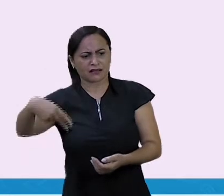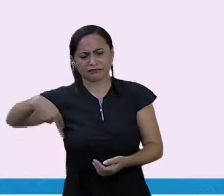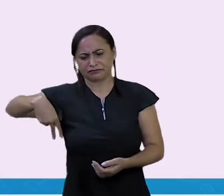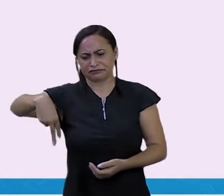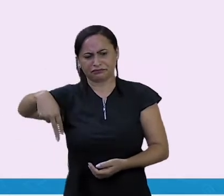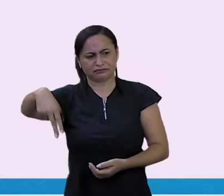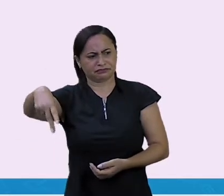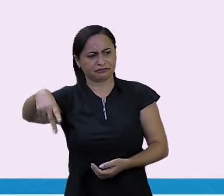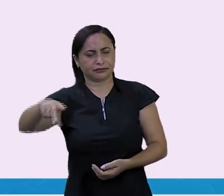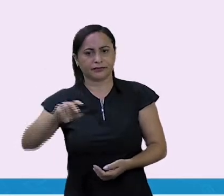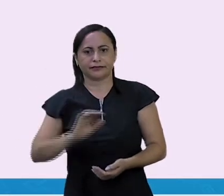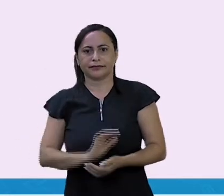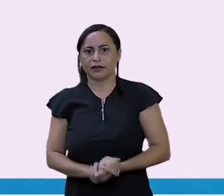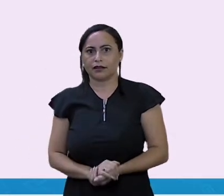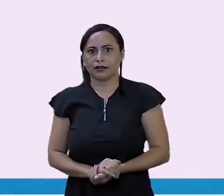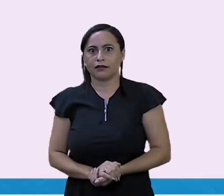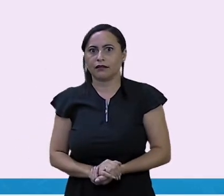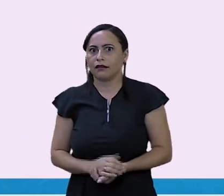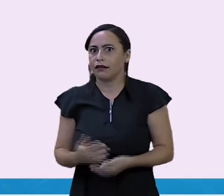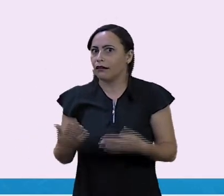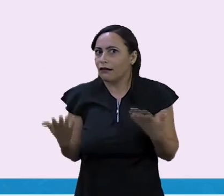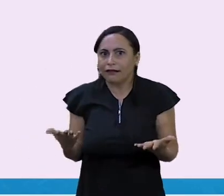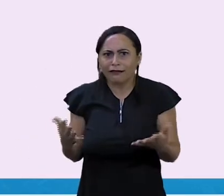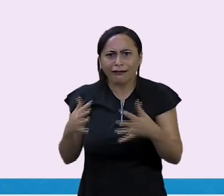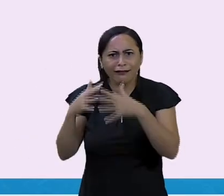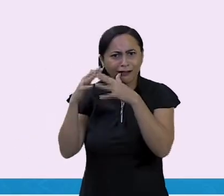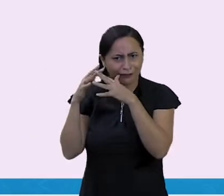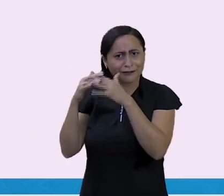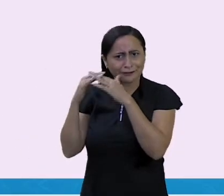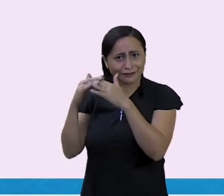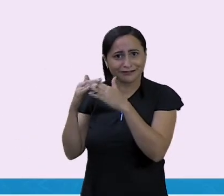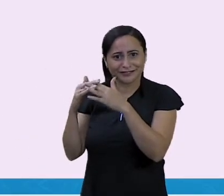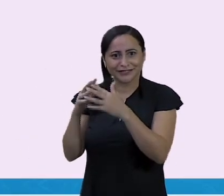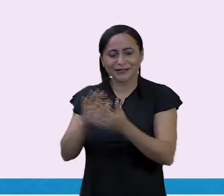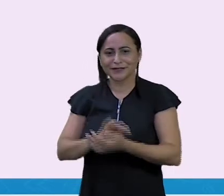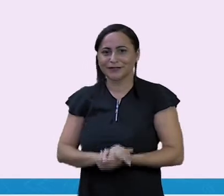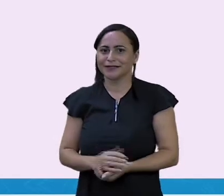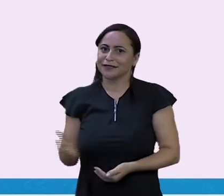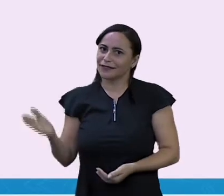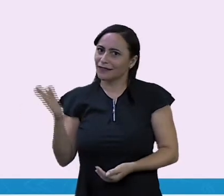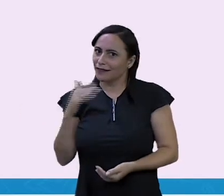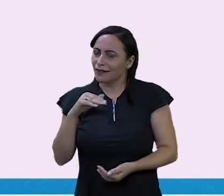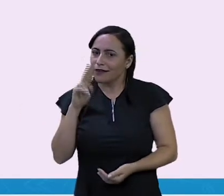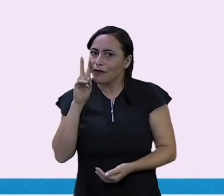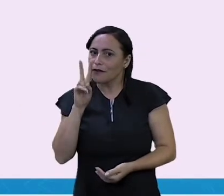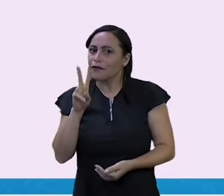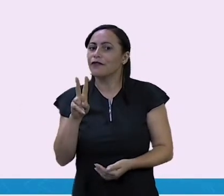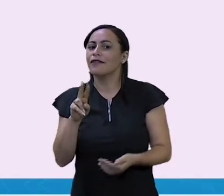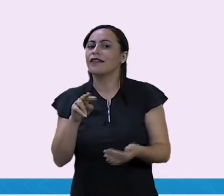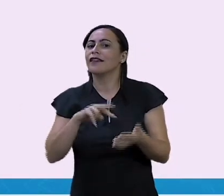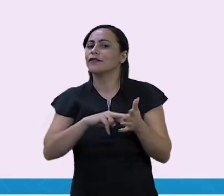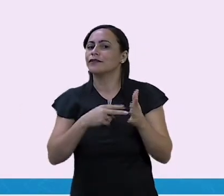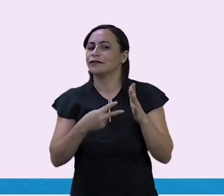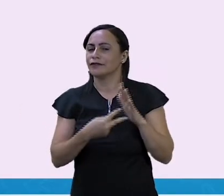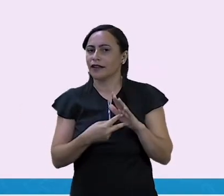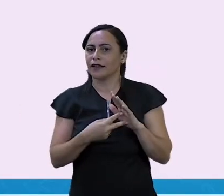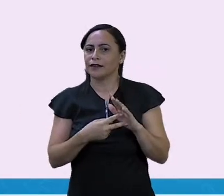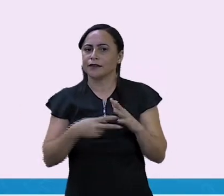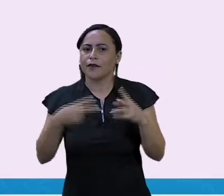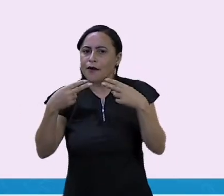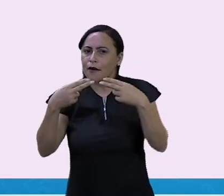pé. Opa, vamos ver o que quer dizer. Essa multiplicidade de